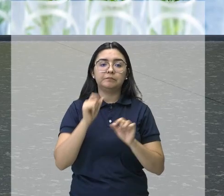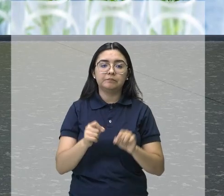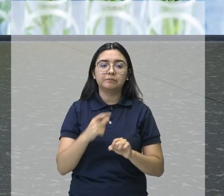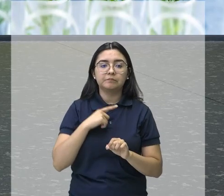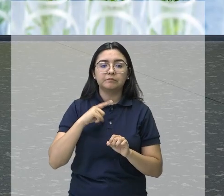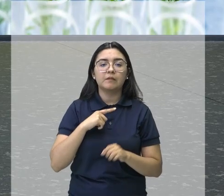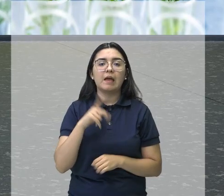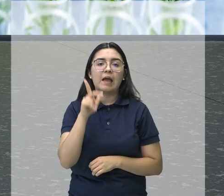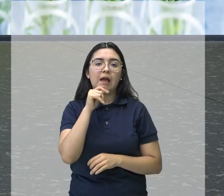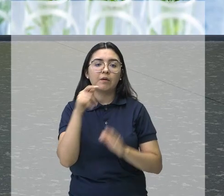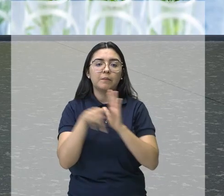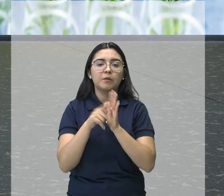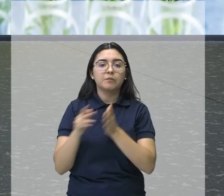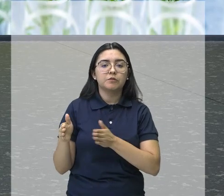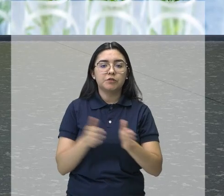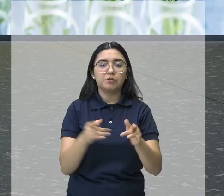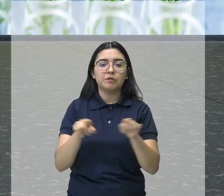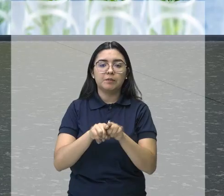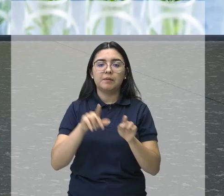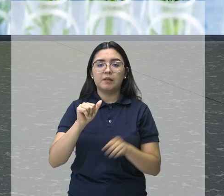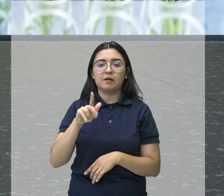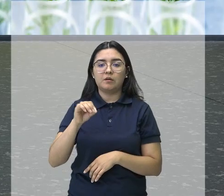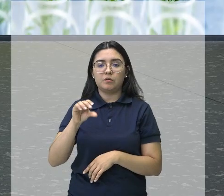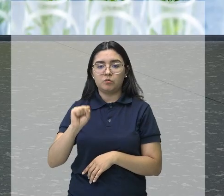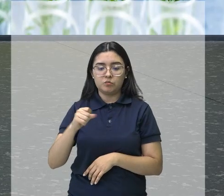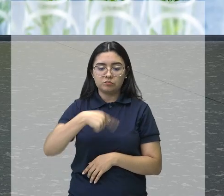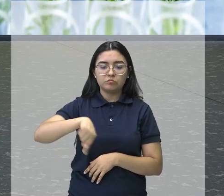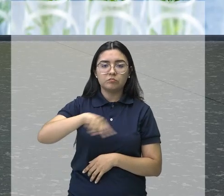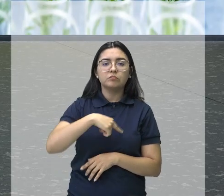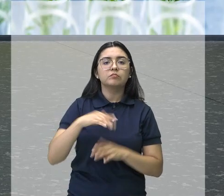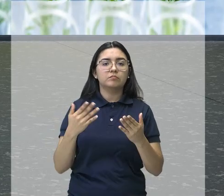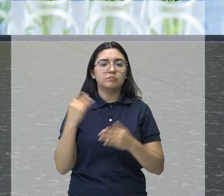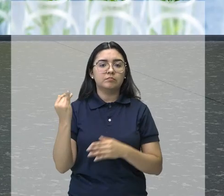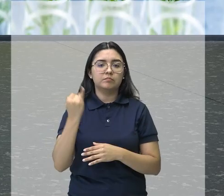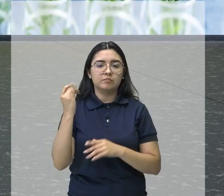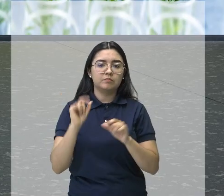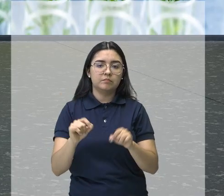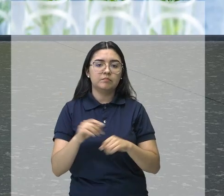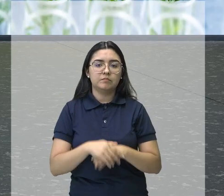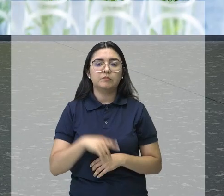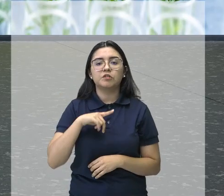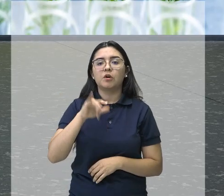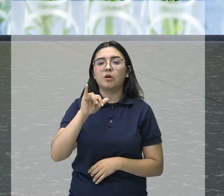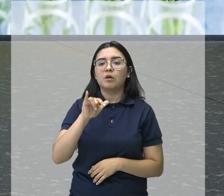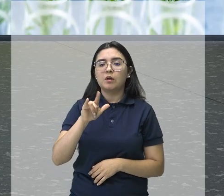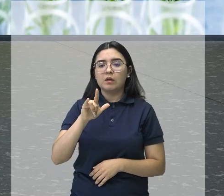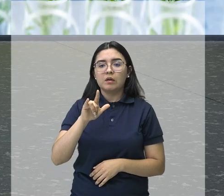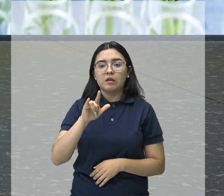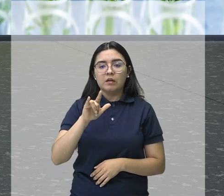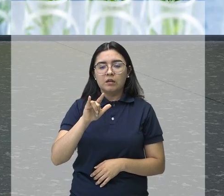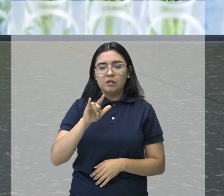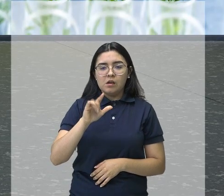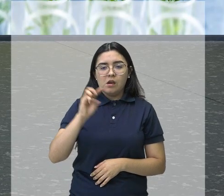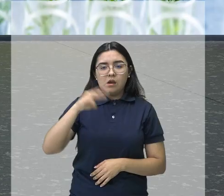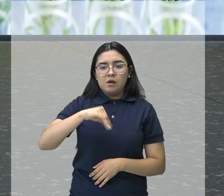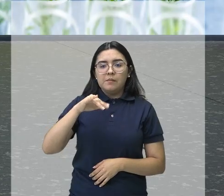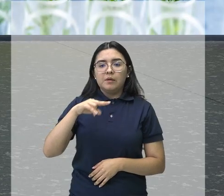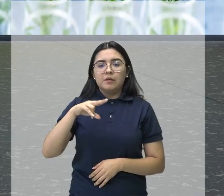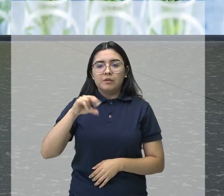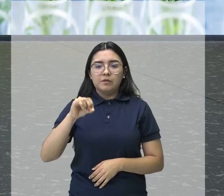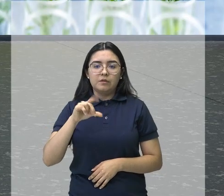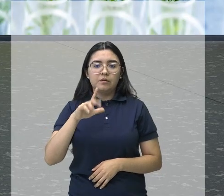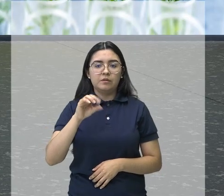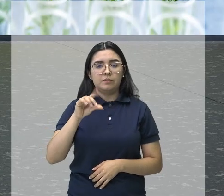de água em rios e lagos. Muito importante. Aí já são os liminólogos, né? Que são os estudiosos